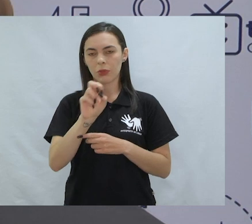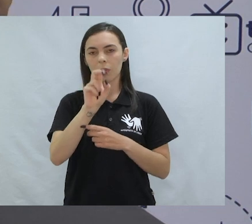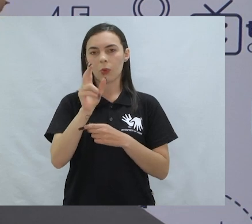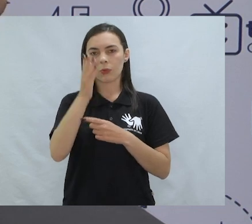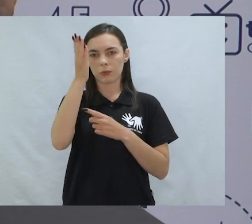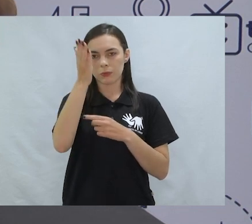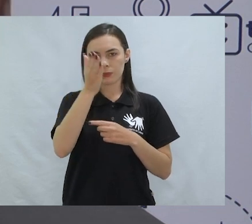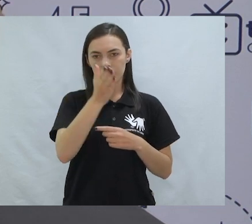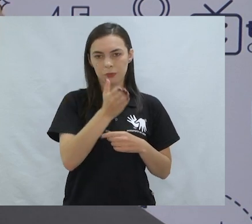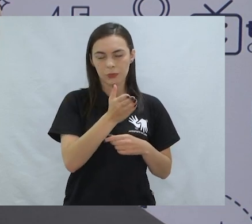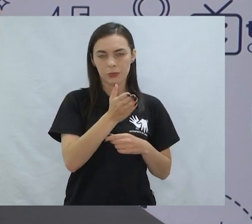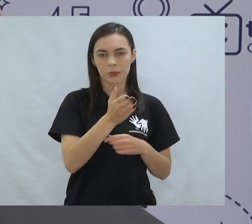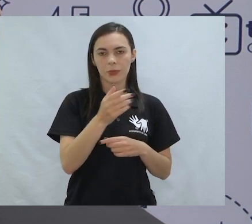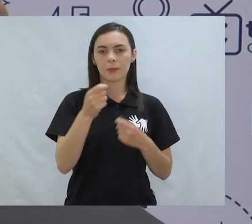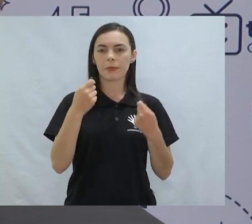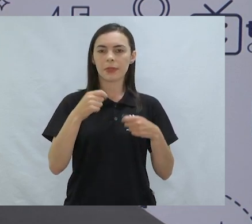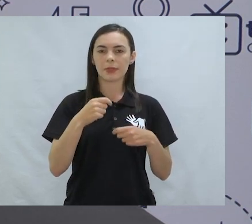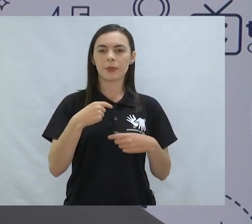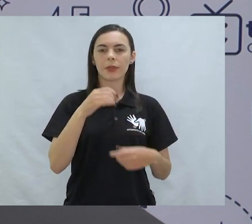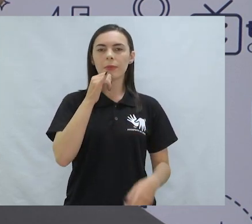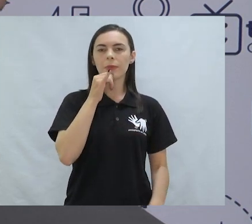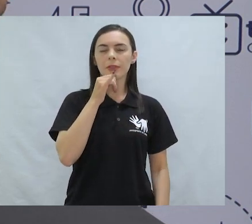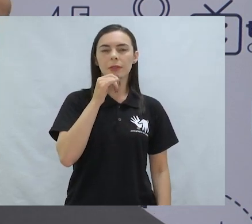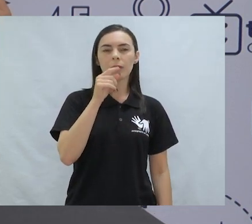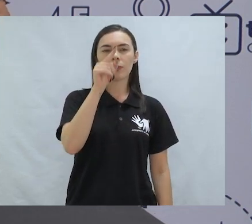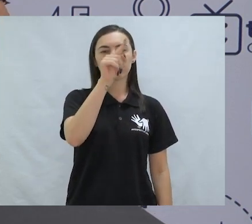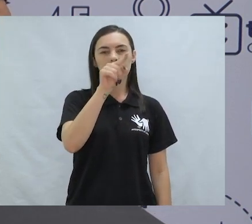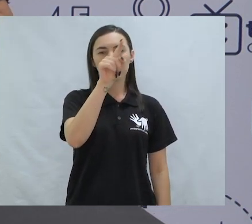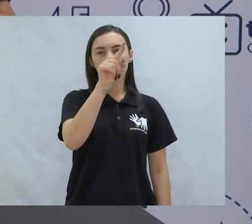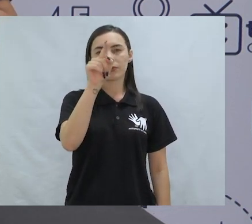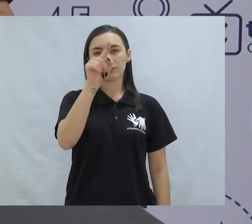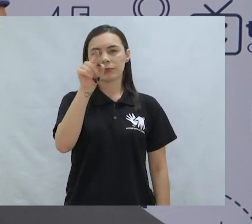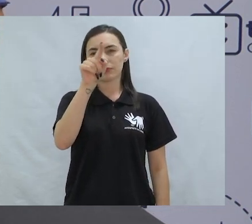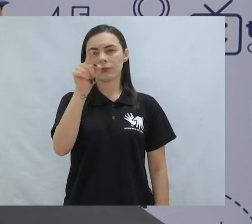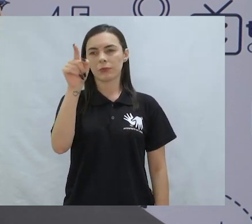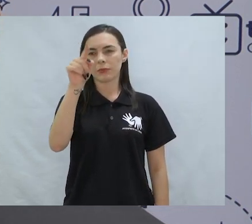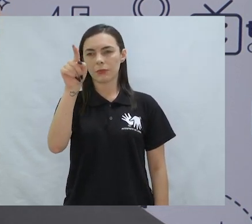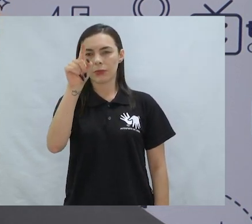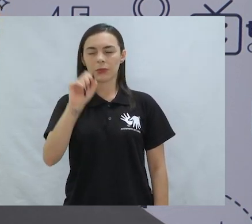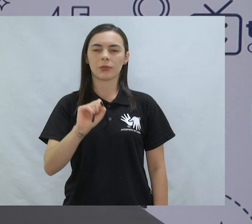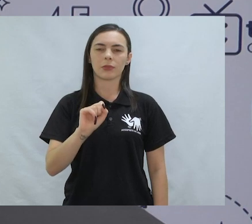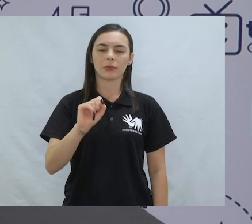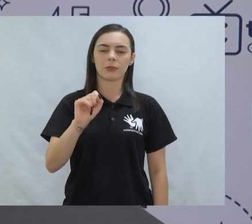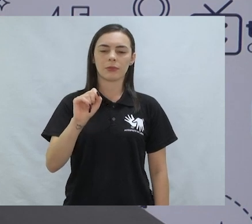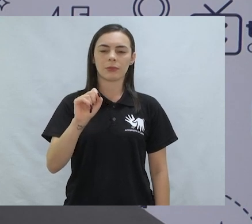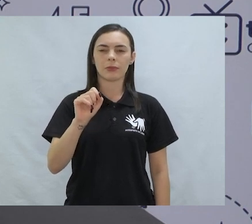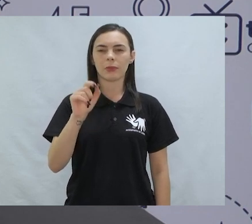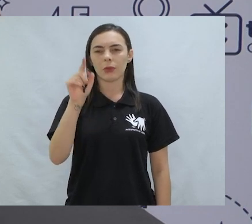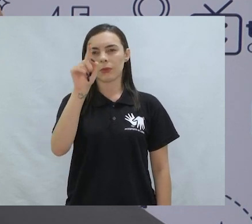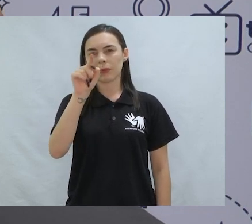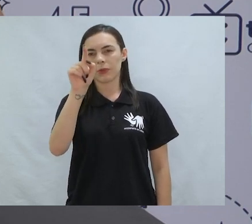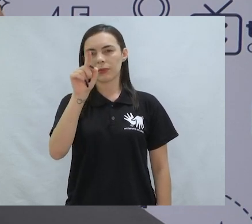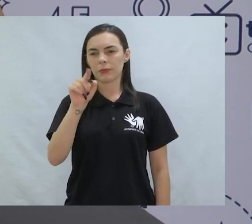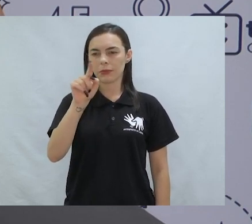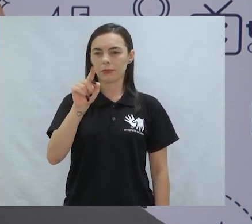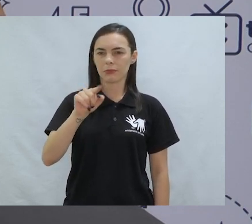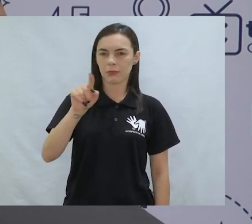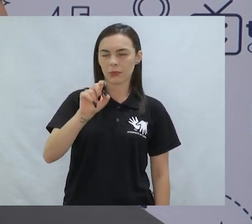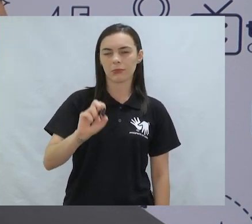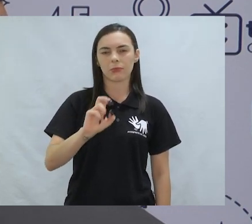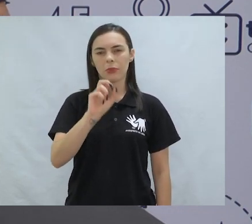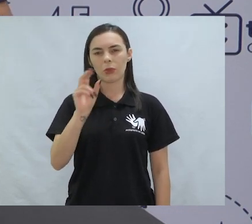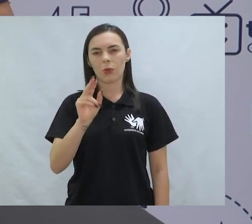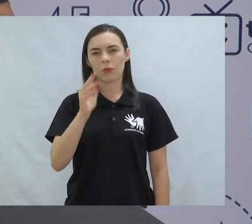os três xizinhos ou as três bolinhas na mesma linha. Pode ser linha reta aqui, pode ser linha para